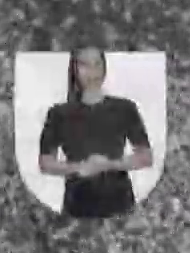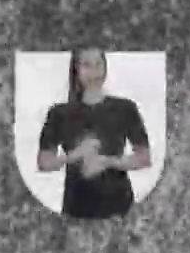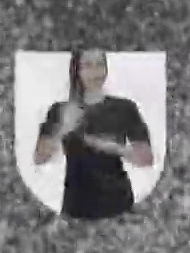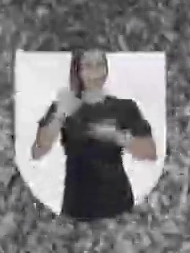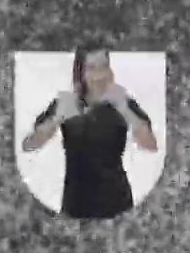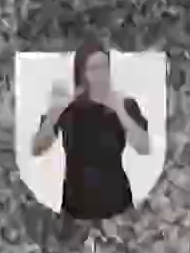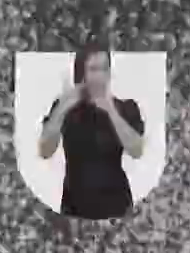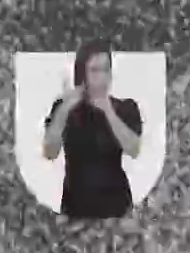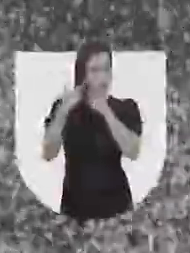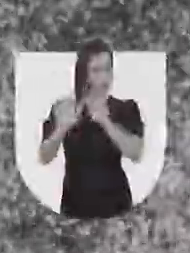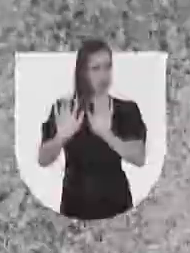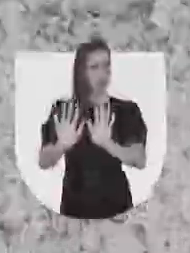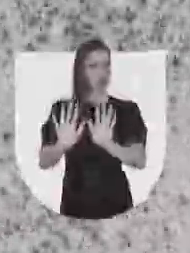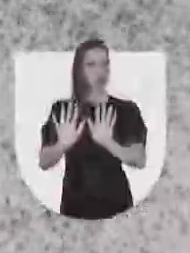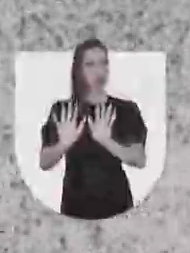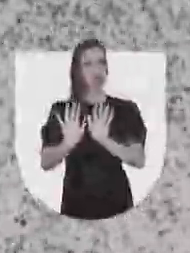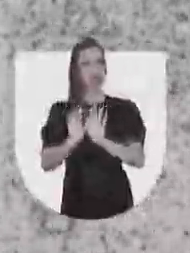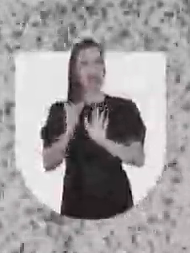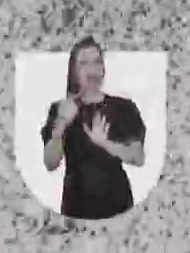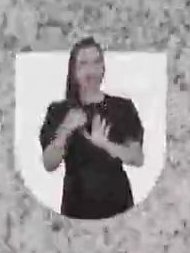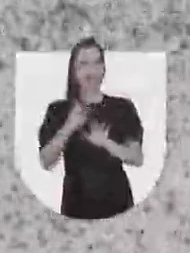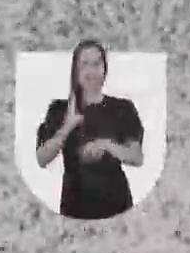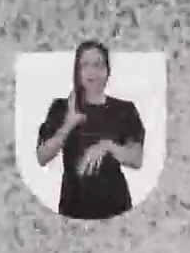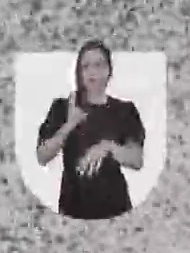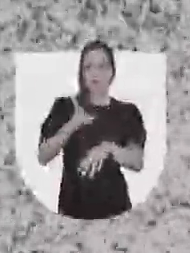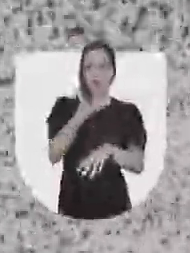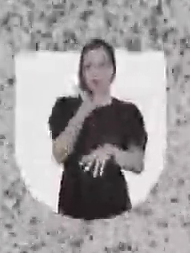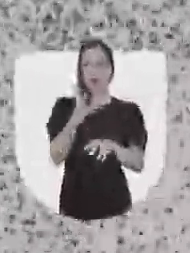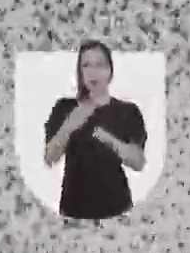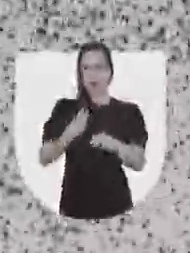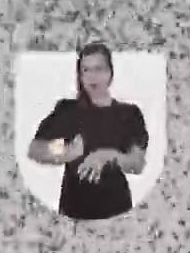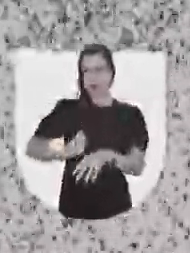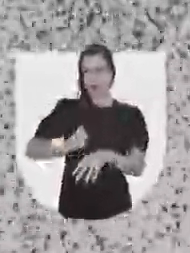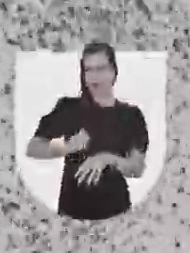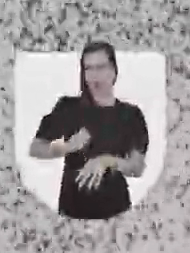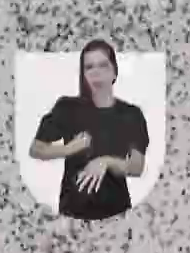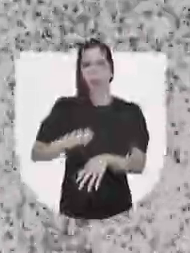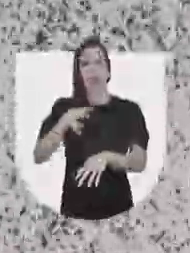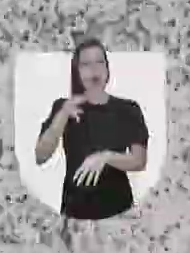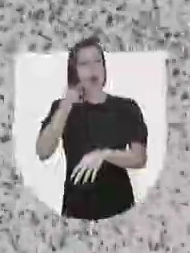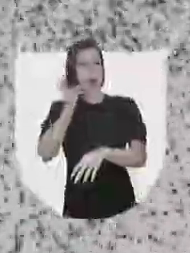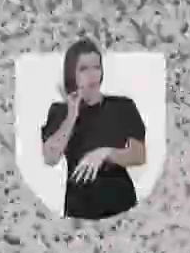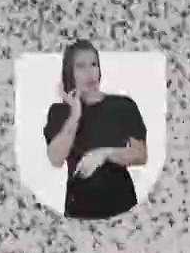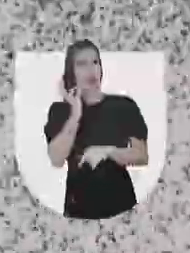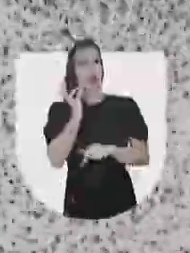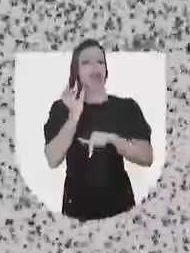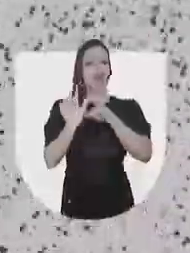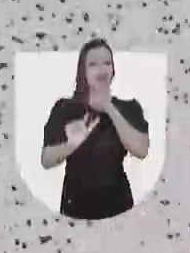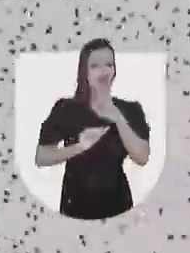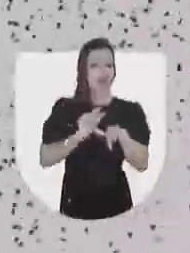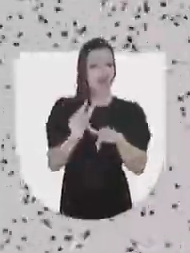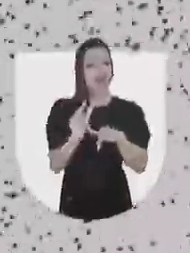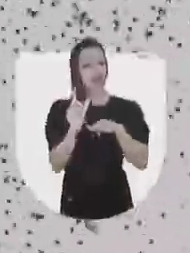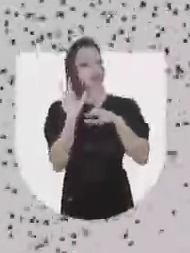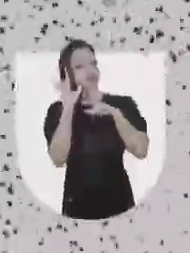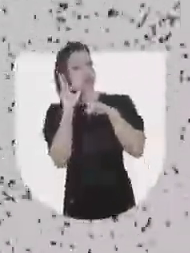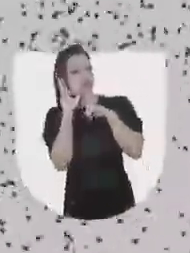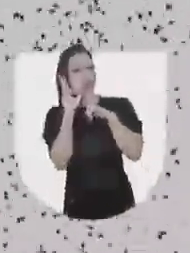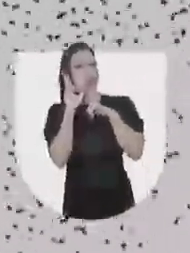Não, sua TV não tá quebrada. Eu sou aquele que tá sempre aqui, no seu café da manhã, no seu trabalho, quando você vai